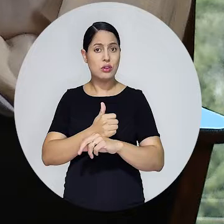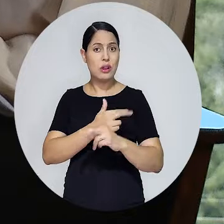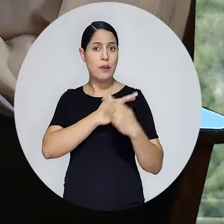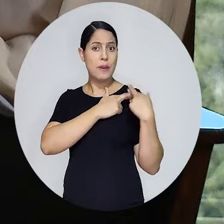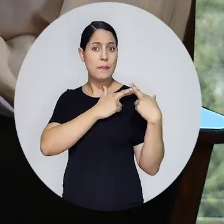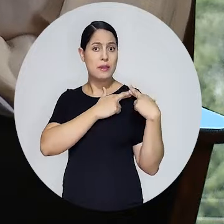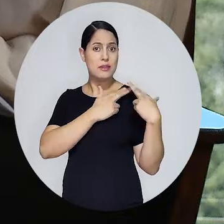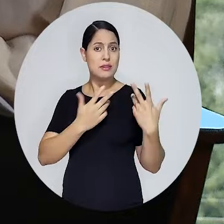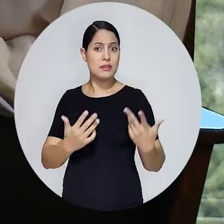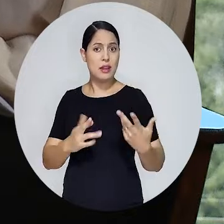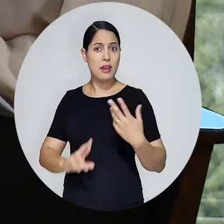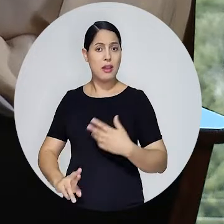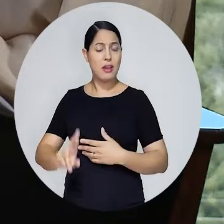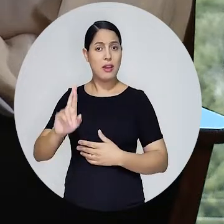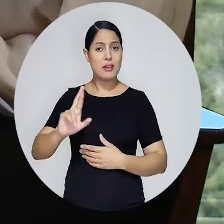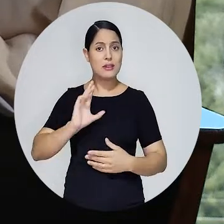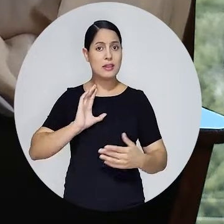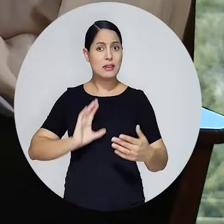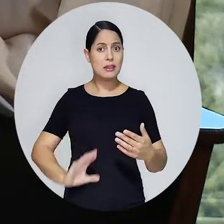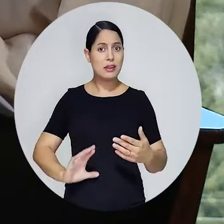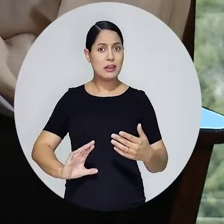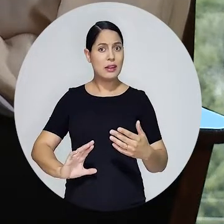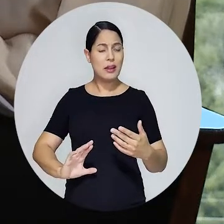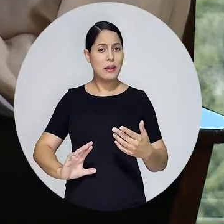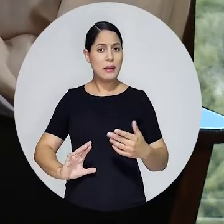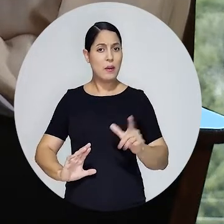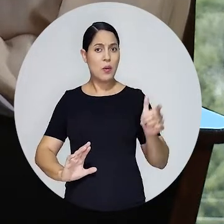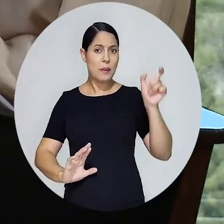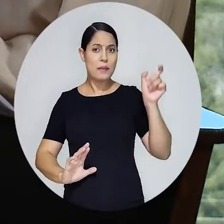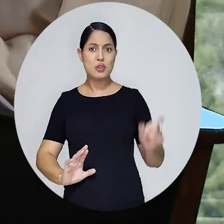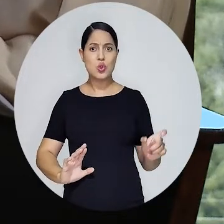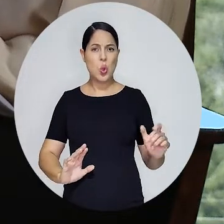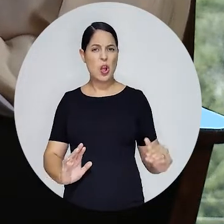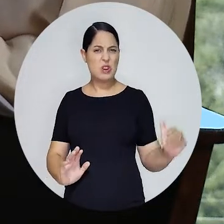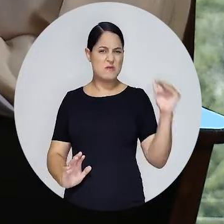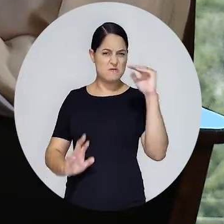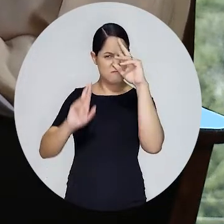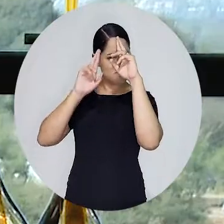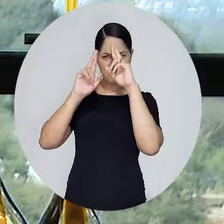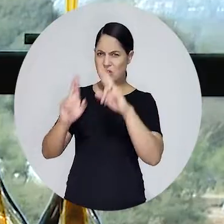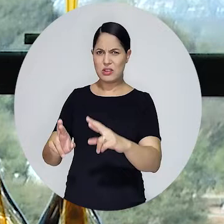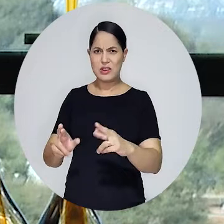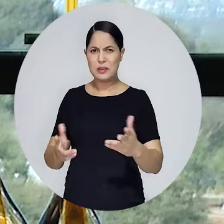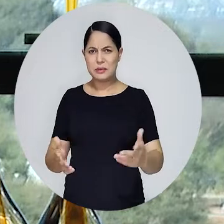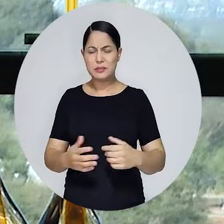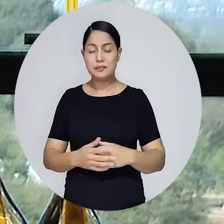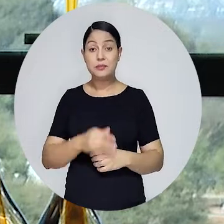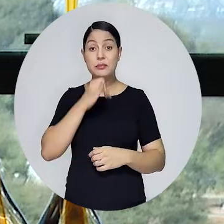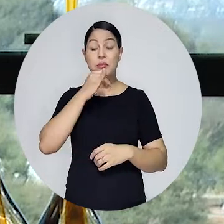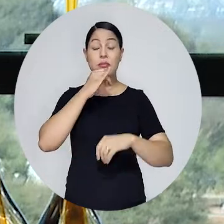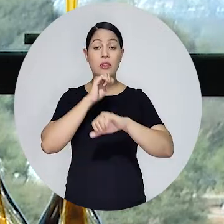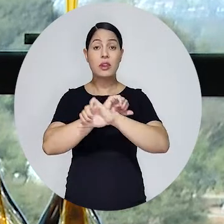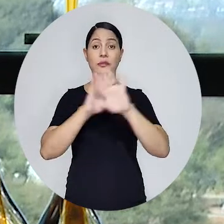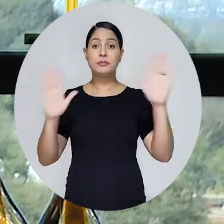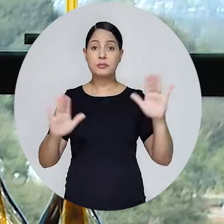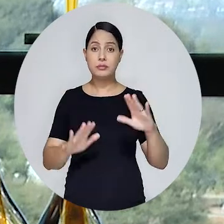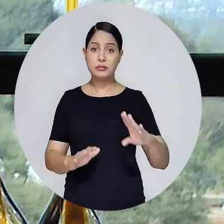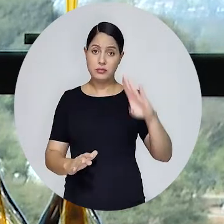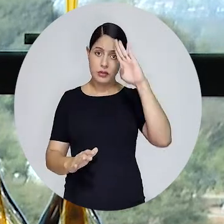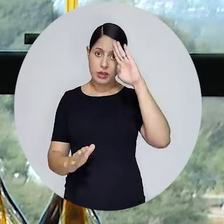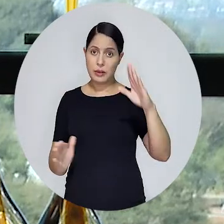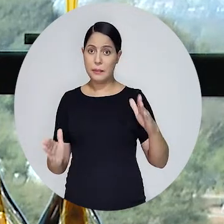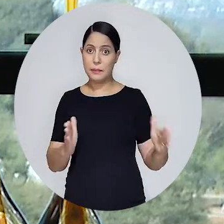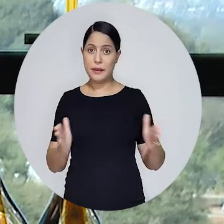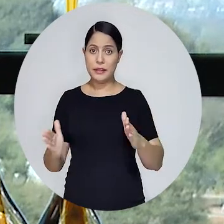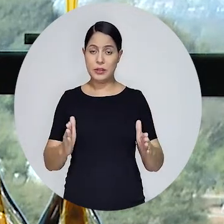que ali está representando a cidadania. Então nós temos uma cultura, nós vivemos 21 anos na ditadura, de um regime militar que só aceitava uma